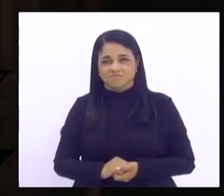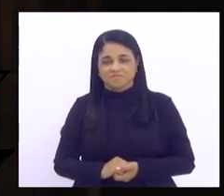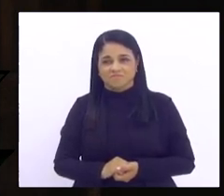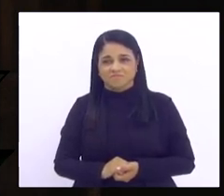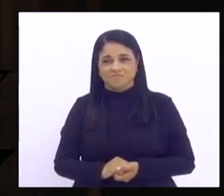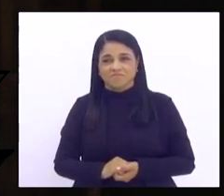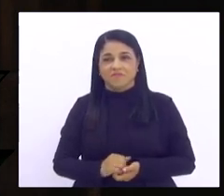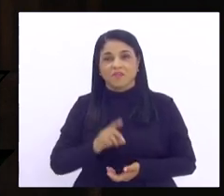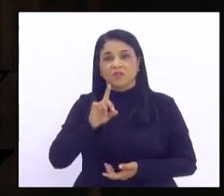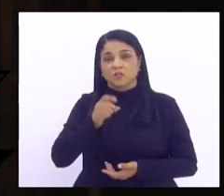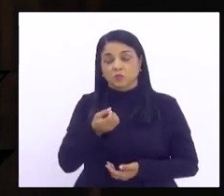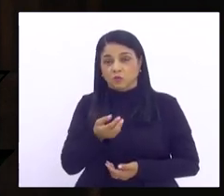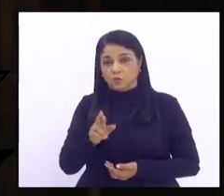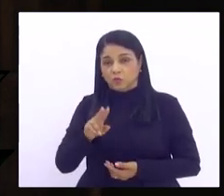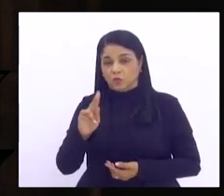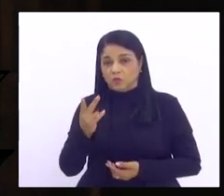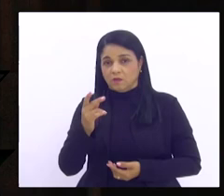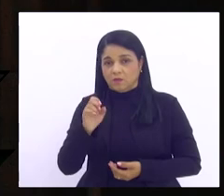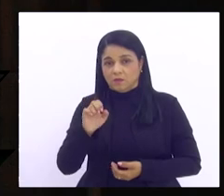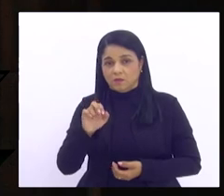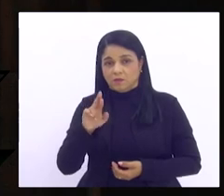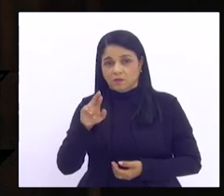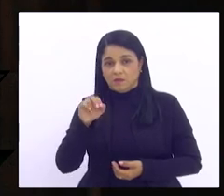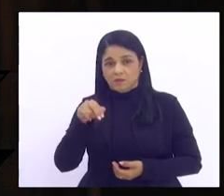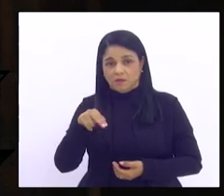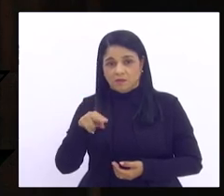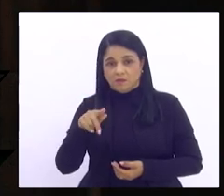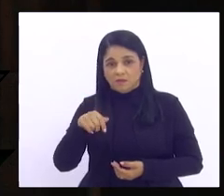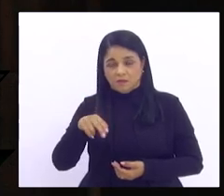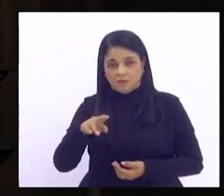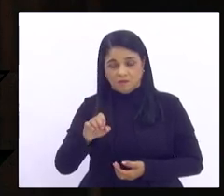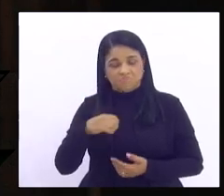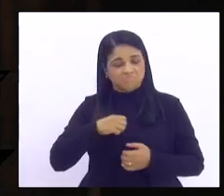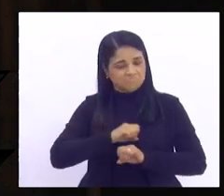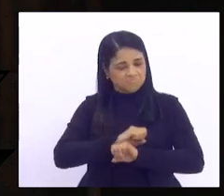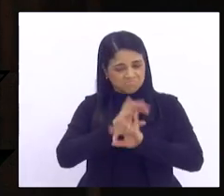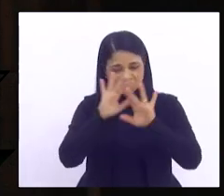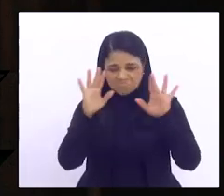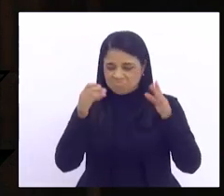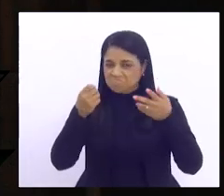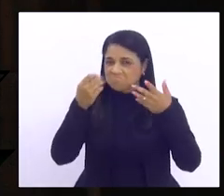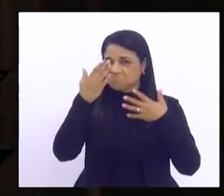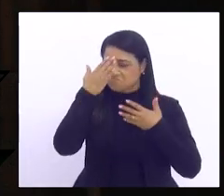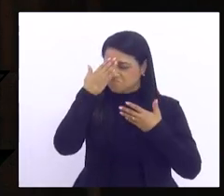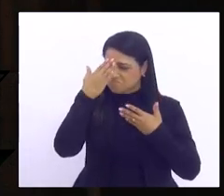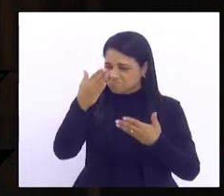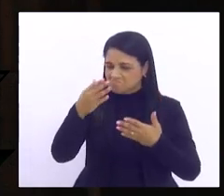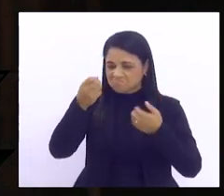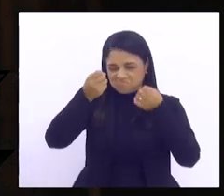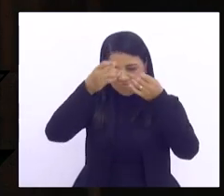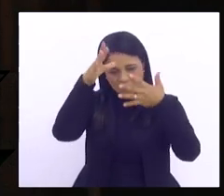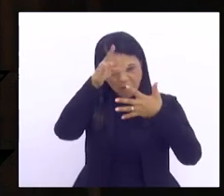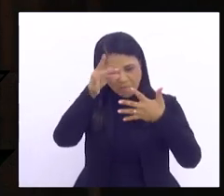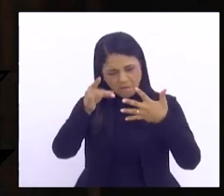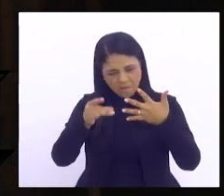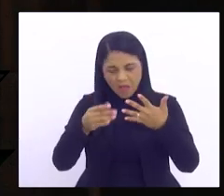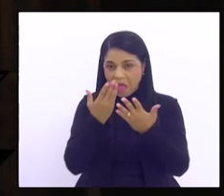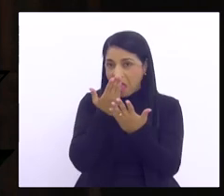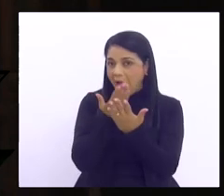o doutor Henrique Lima, pela brilhante exposição, muito obrigado, esclareceu bastante coisas. Uma aula, né?